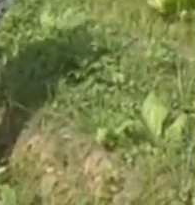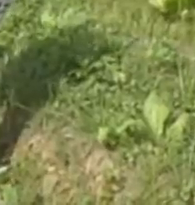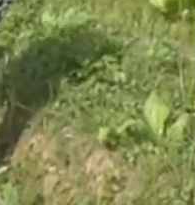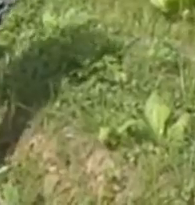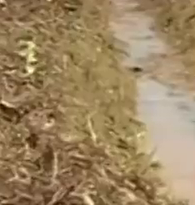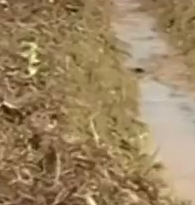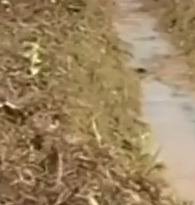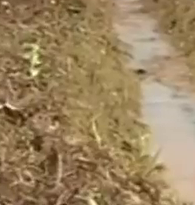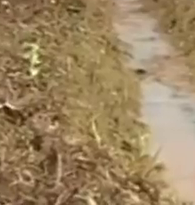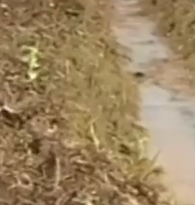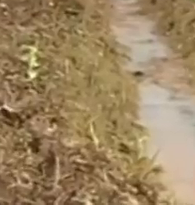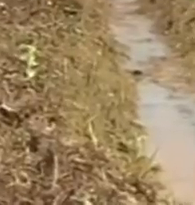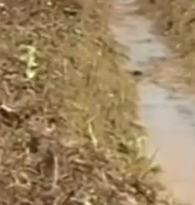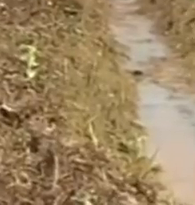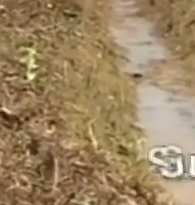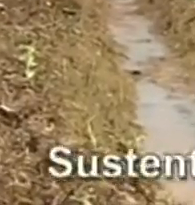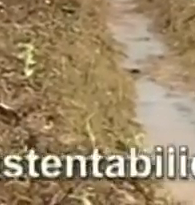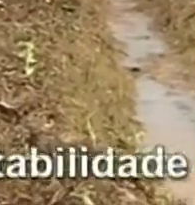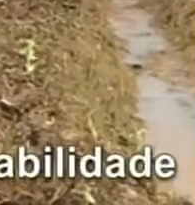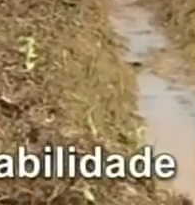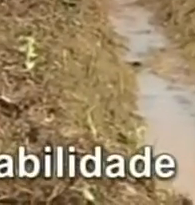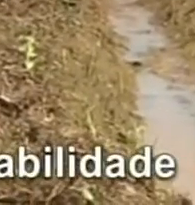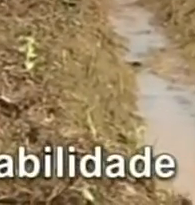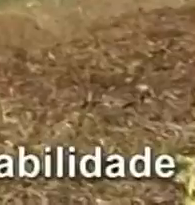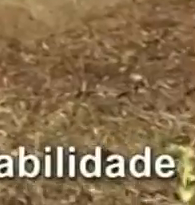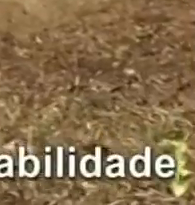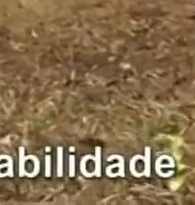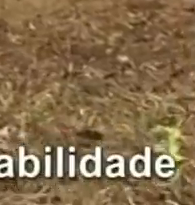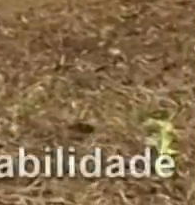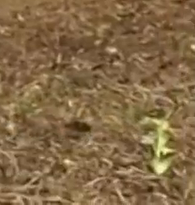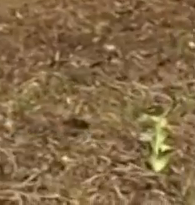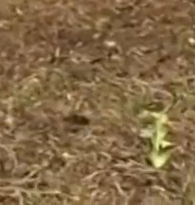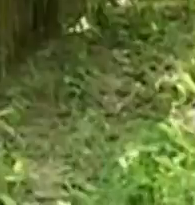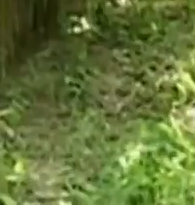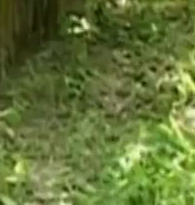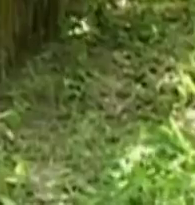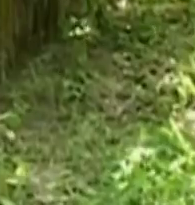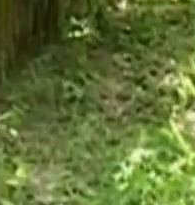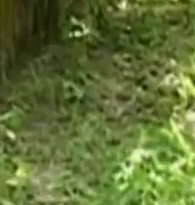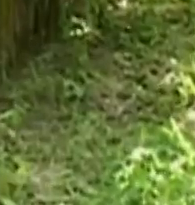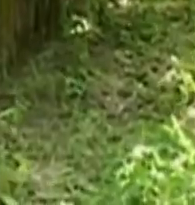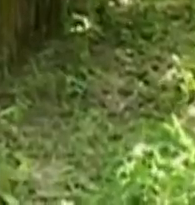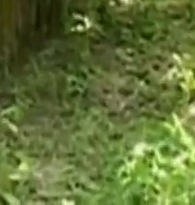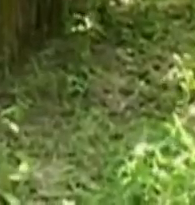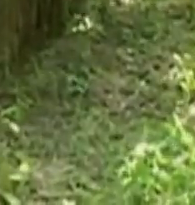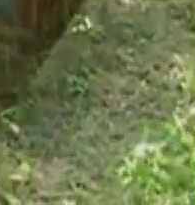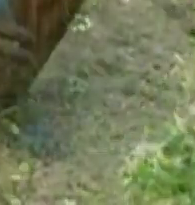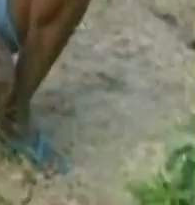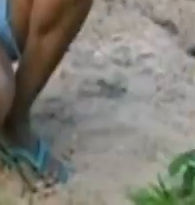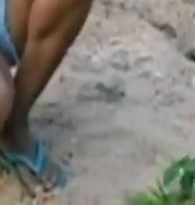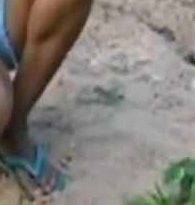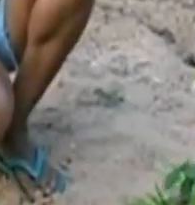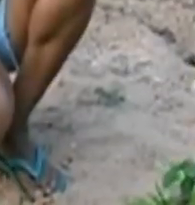e também grandes Defensores da sustentabilidade de geração em geração elas mantêm